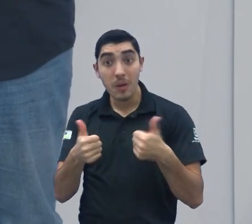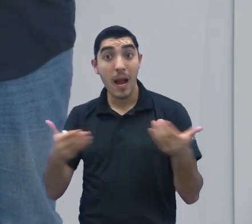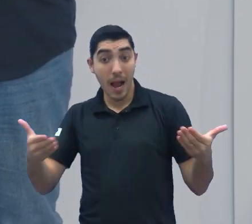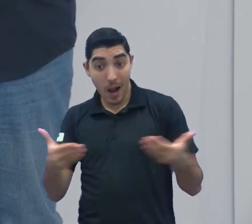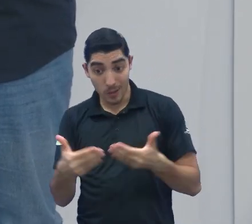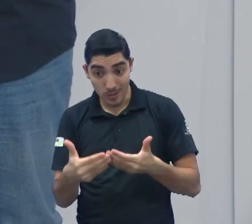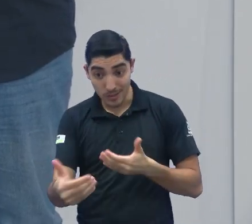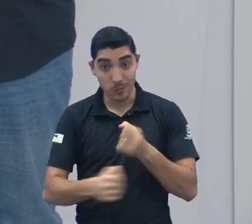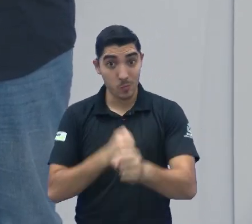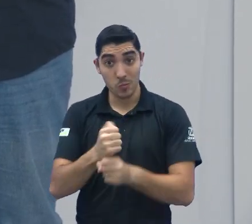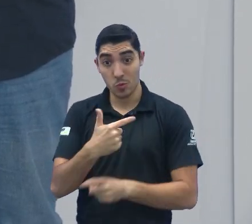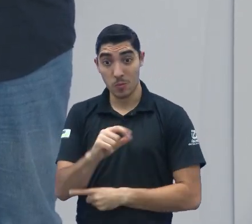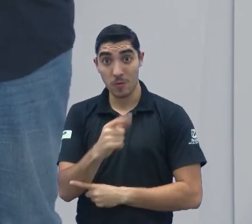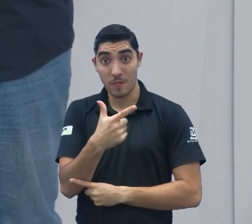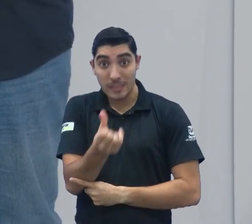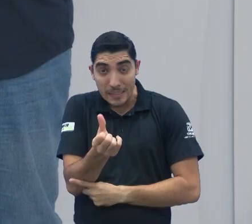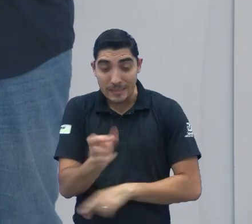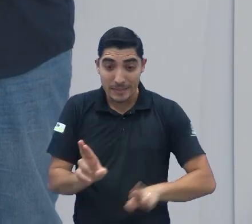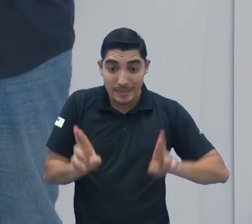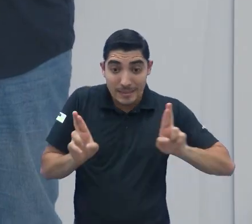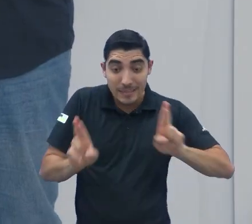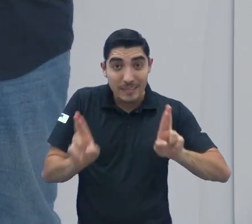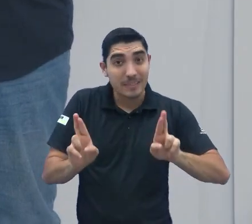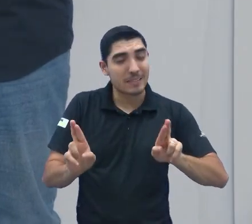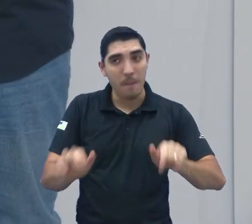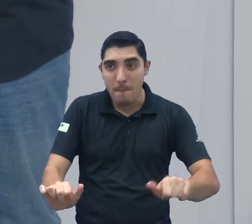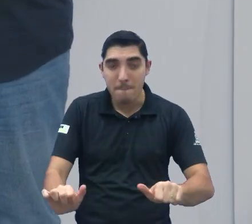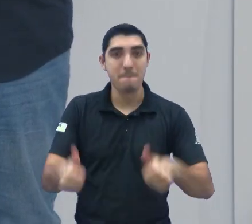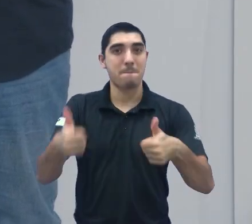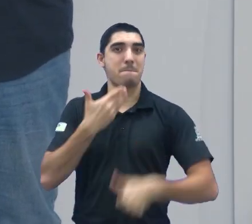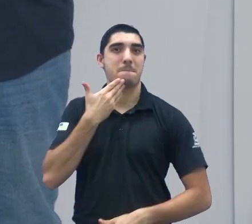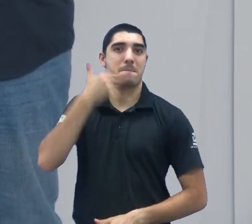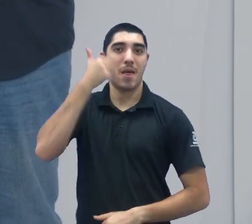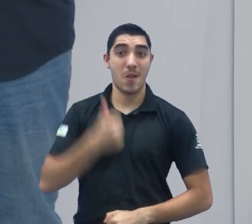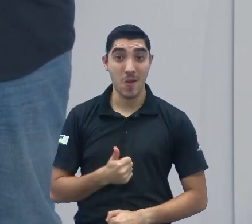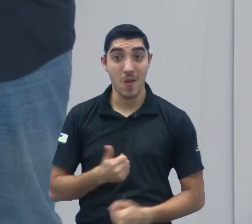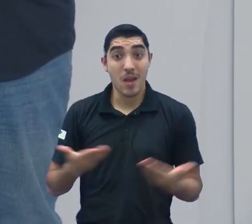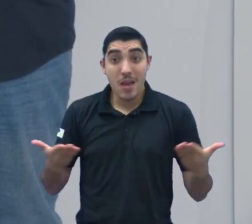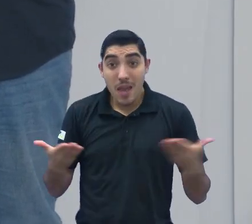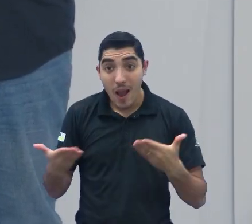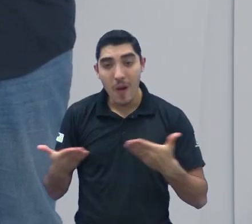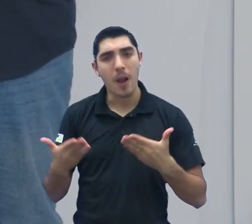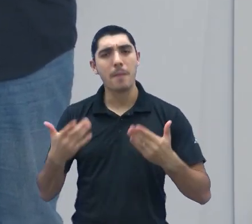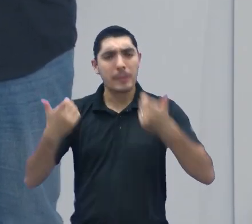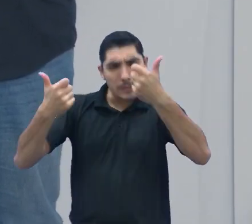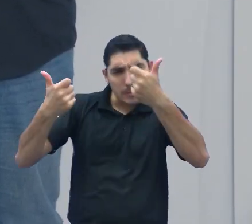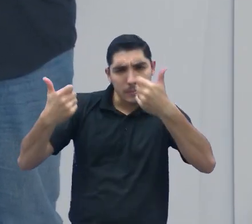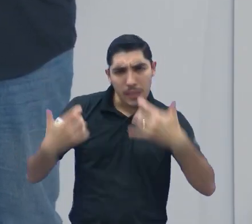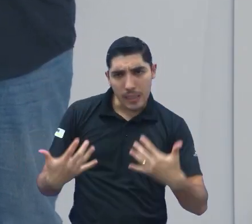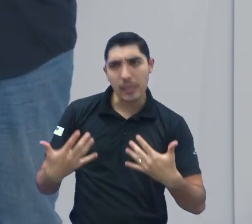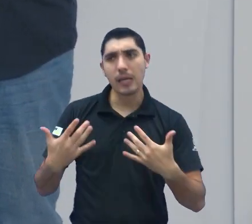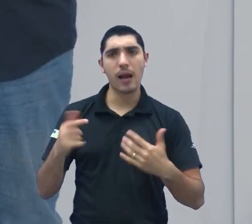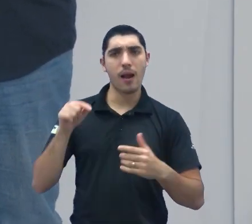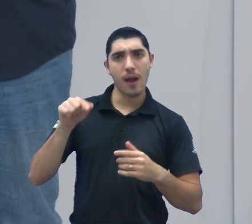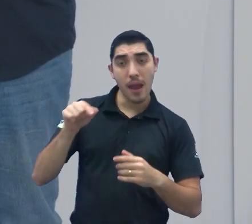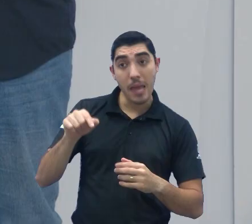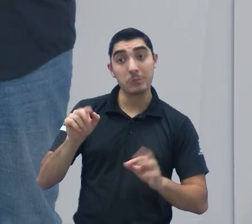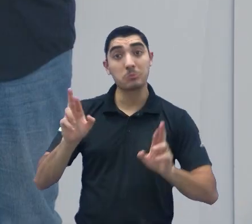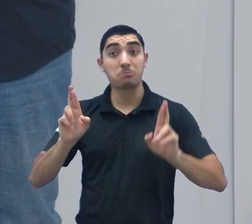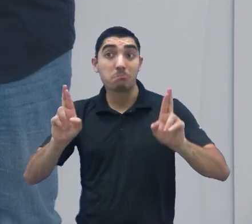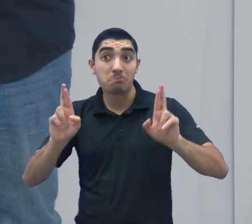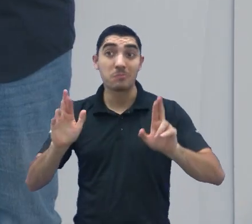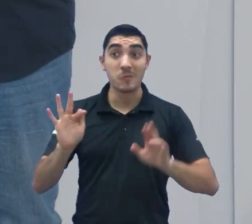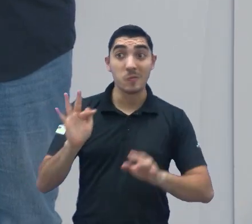2026 são muito boas, são as melhores possíveis. E para falar um pouco mais sobre o time e essas perspectivas, a gente